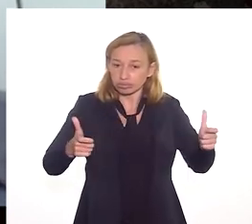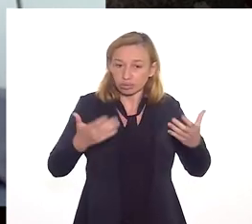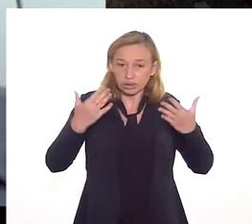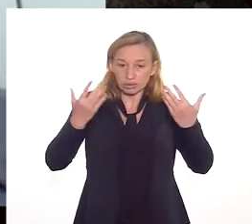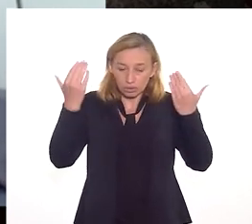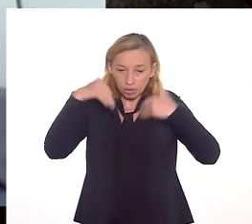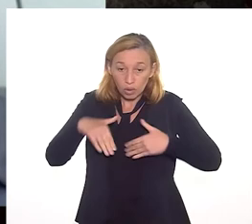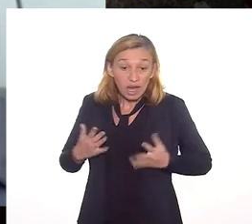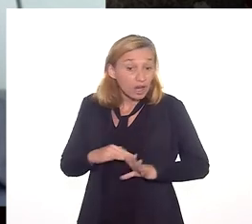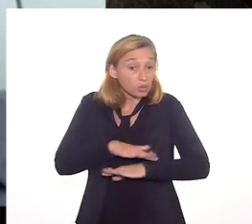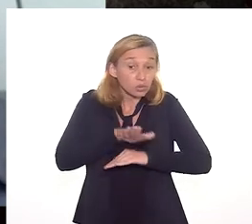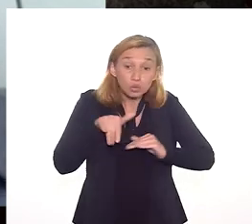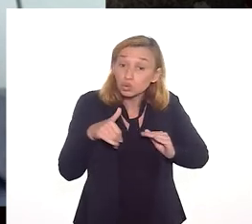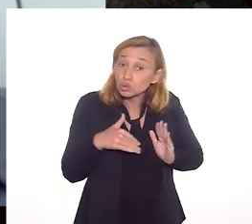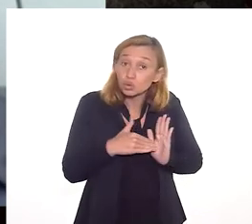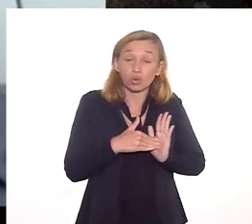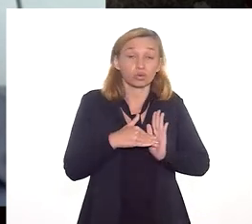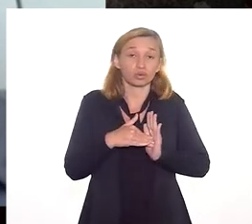é assim com todos,